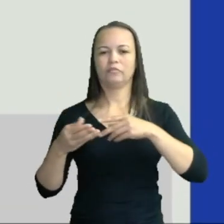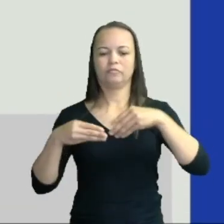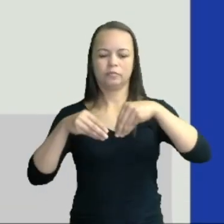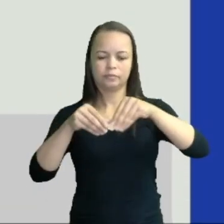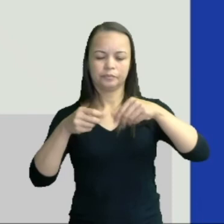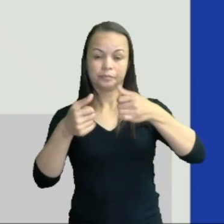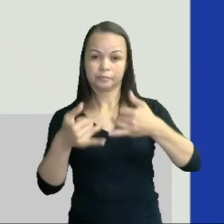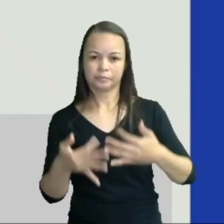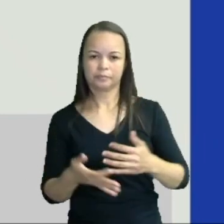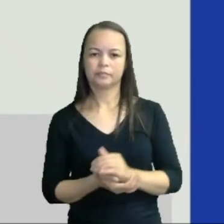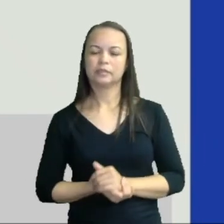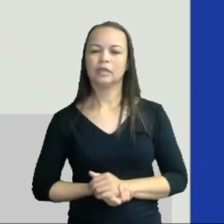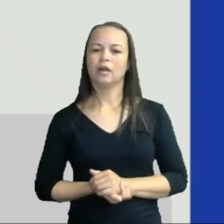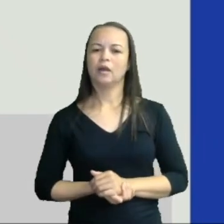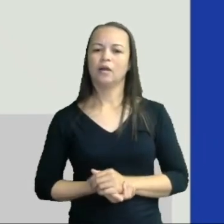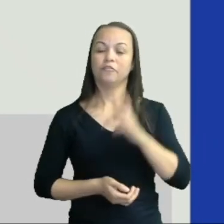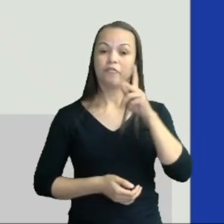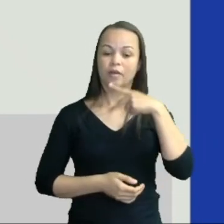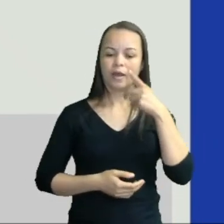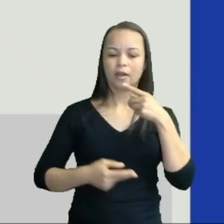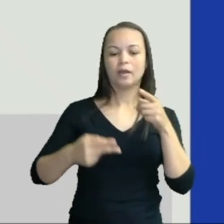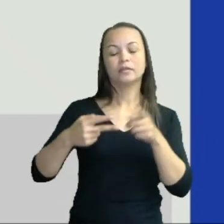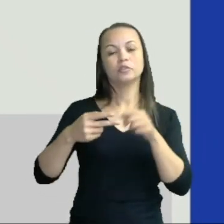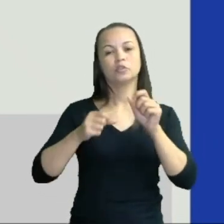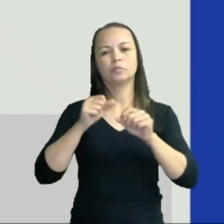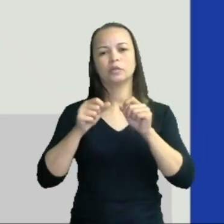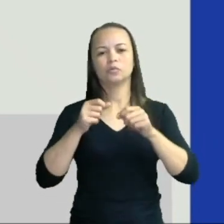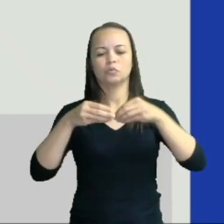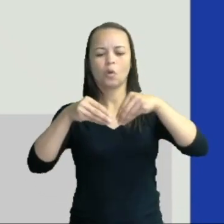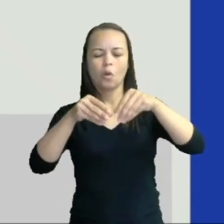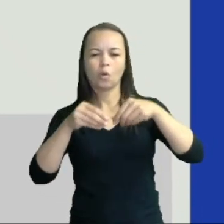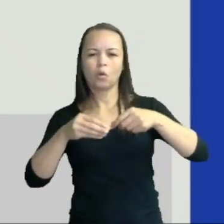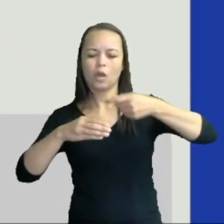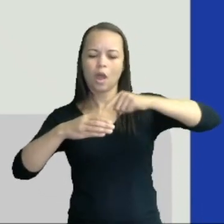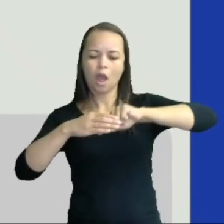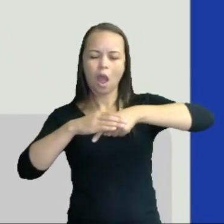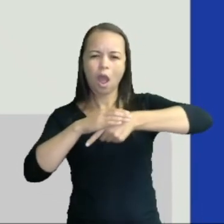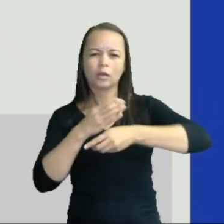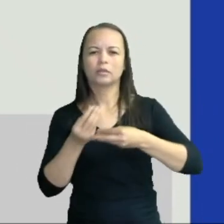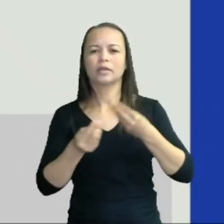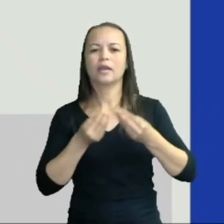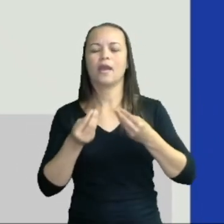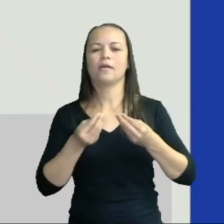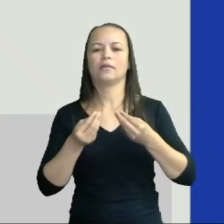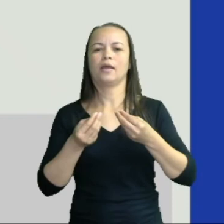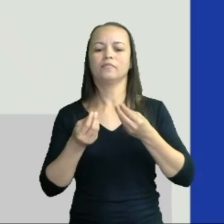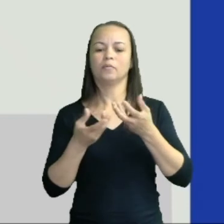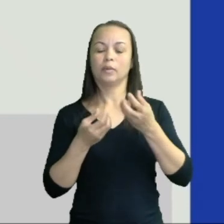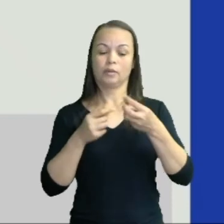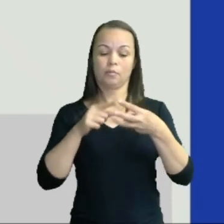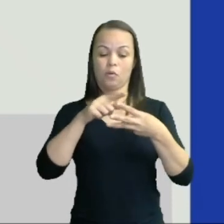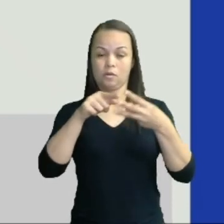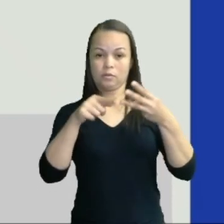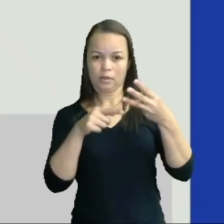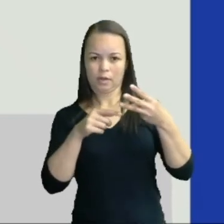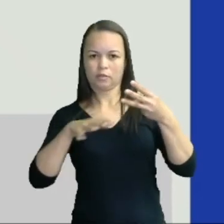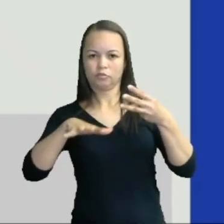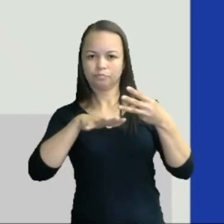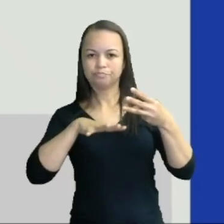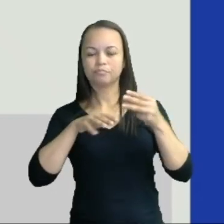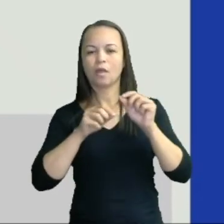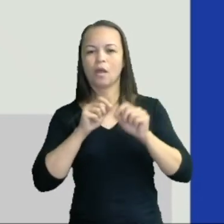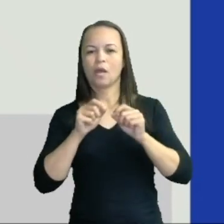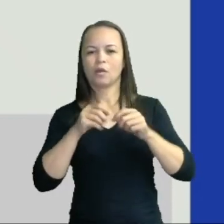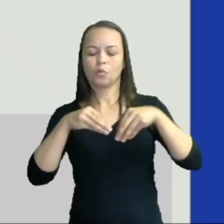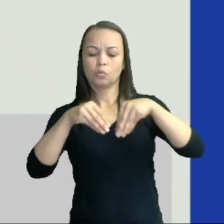solo. Falamos sobre o solo e a camada superficial da crosta terrestre, que a Terra é formada por 3 camadas, que o solo